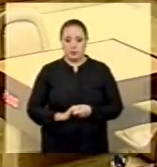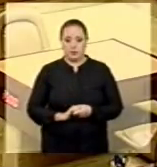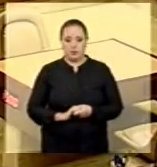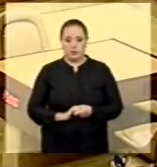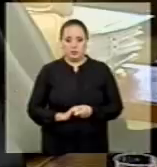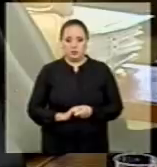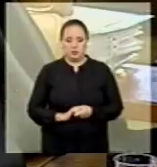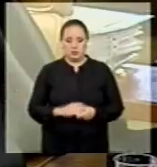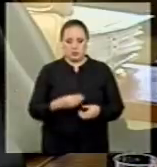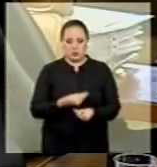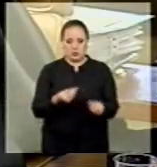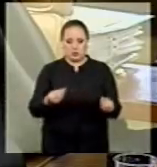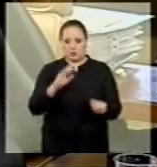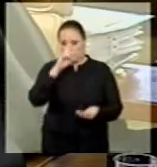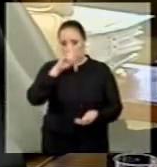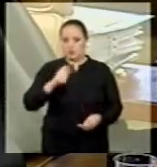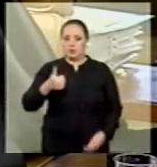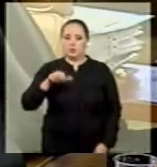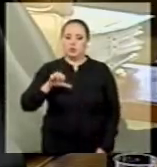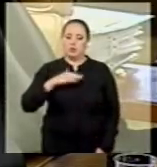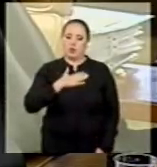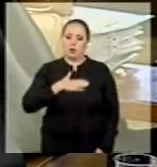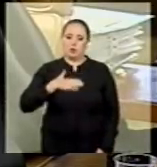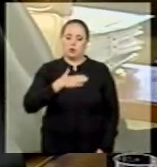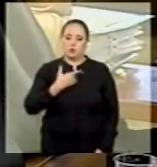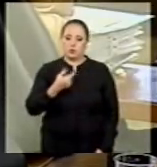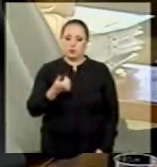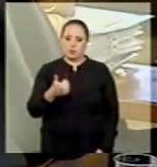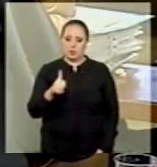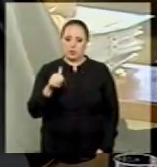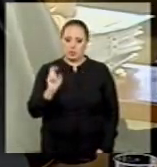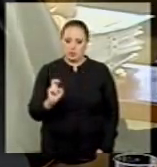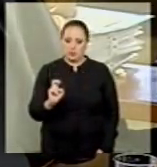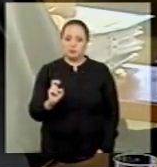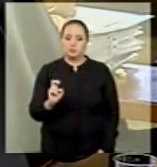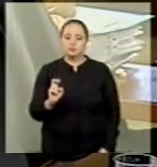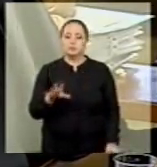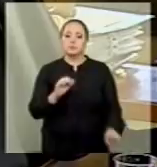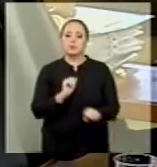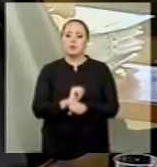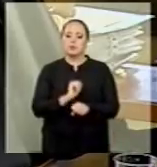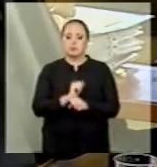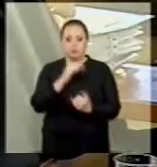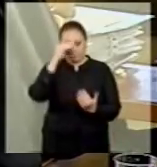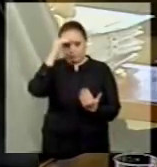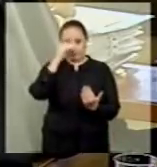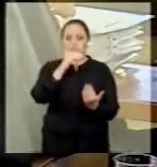distribuída em 19 de agosto de 2015, está aguardando o cumprimento